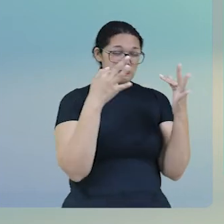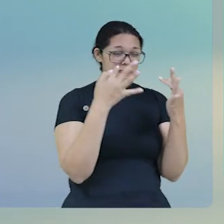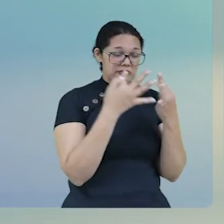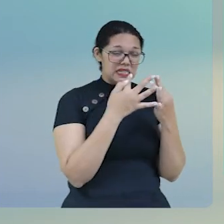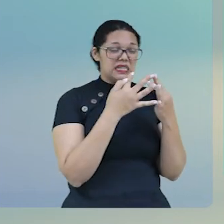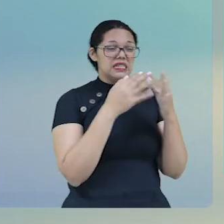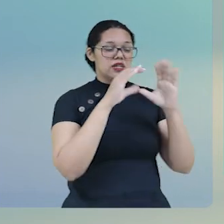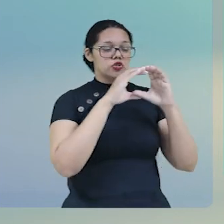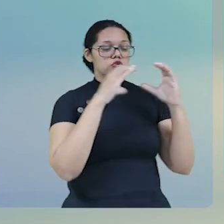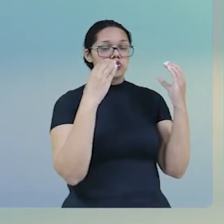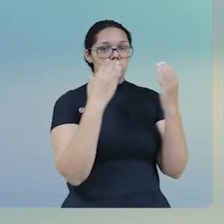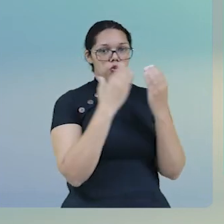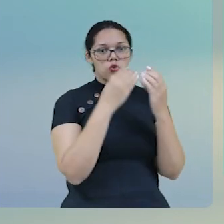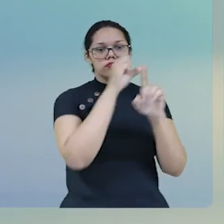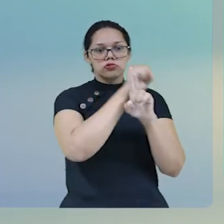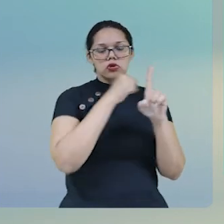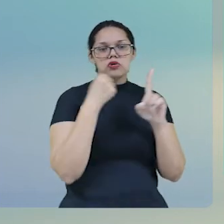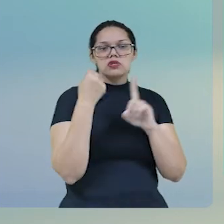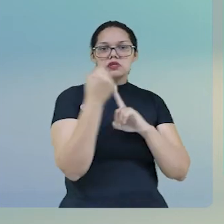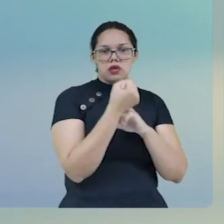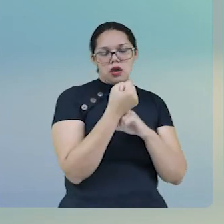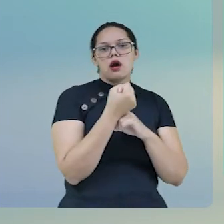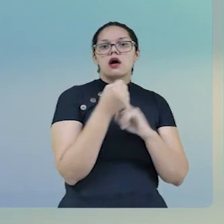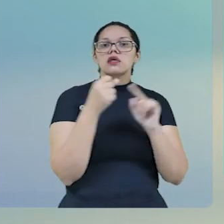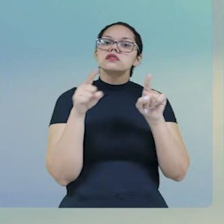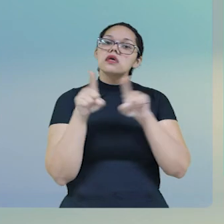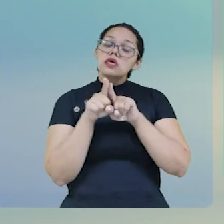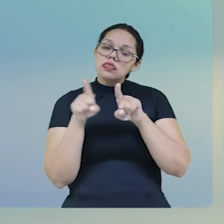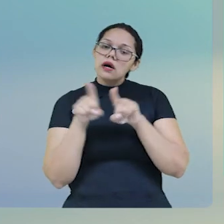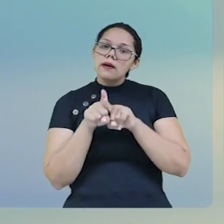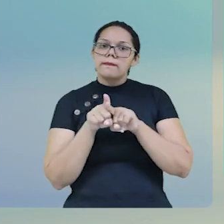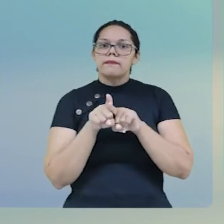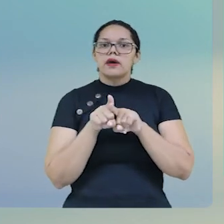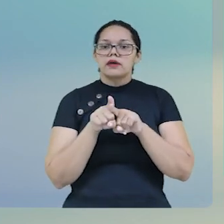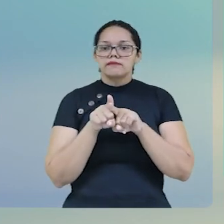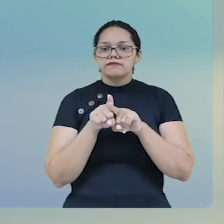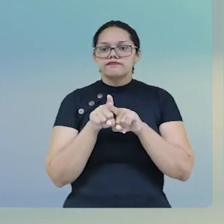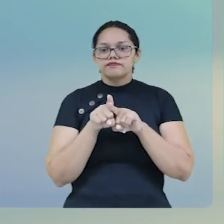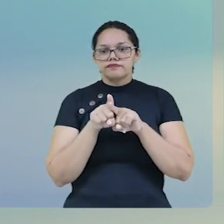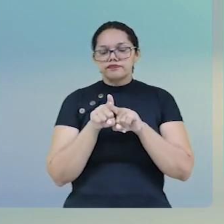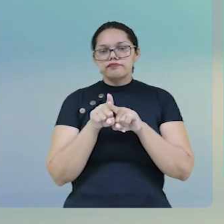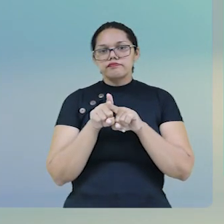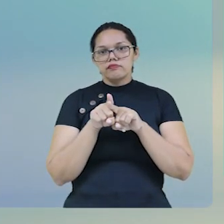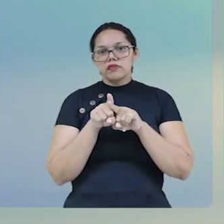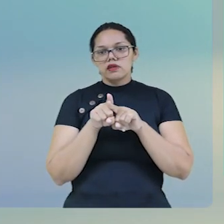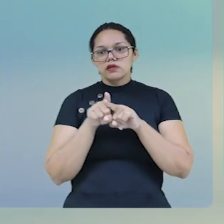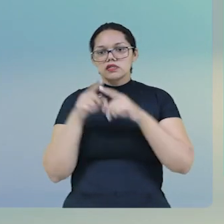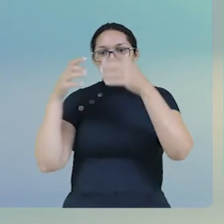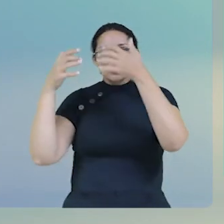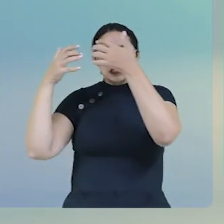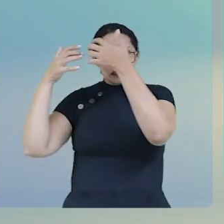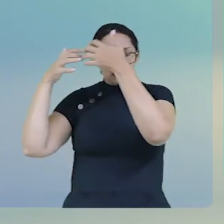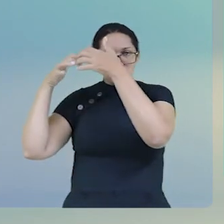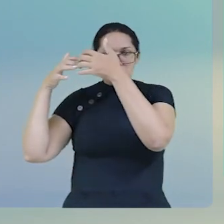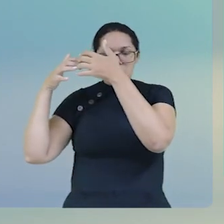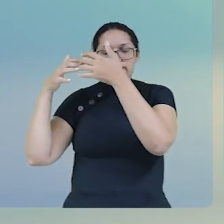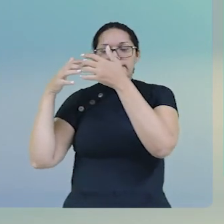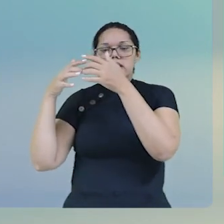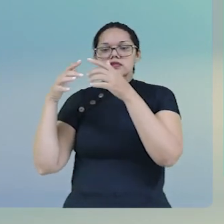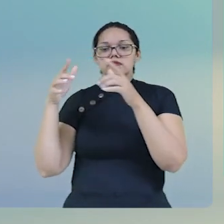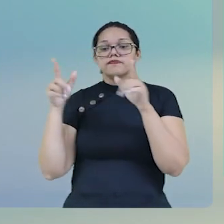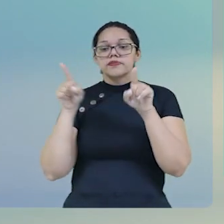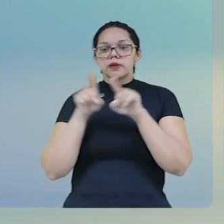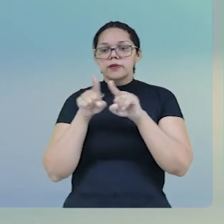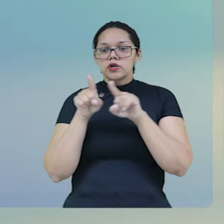grupos sociais e alterações neuroquímicas cerebrais, tá? A